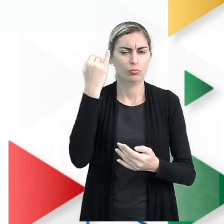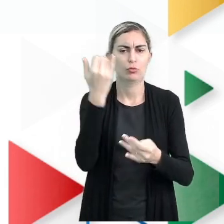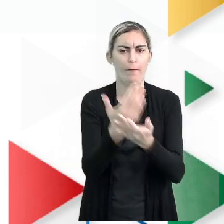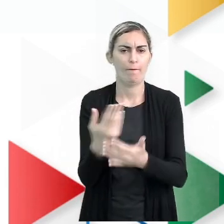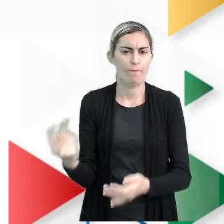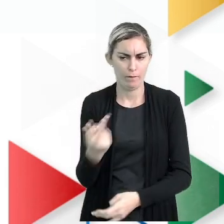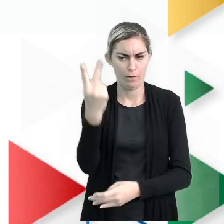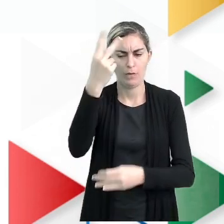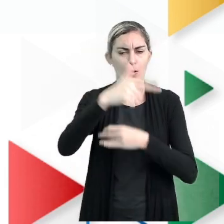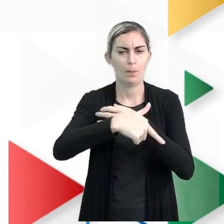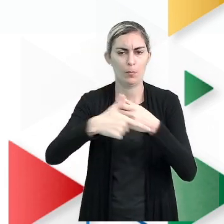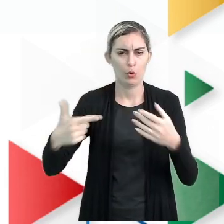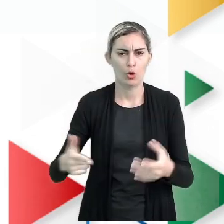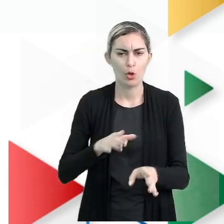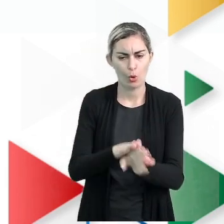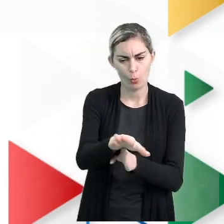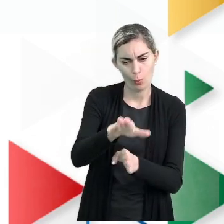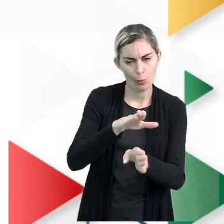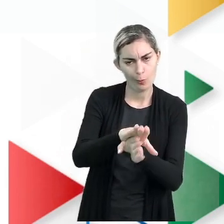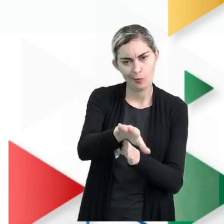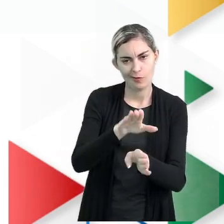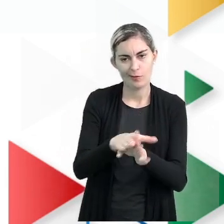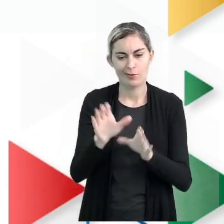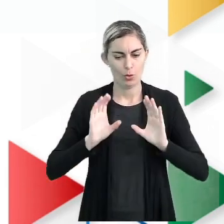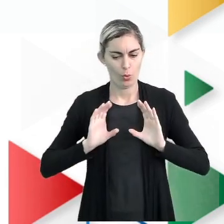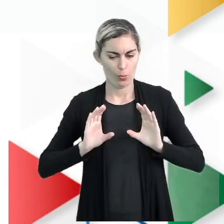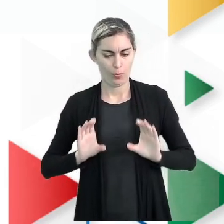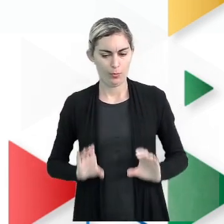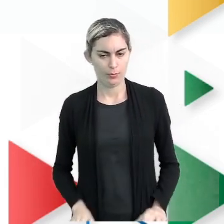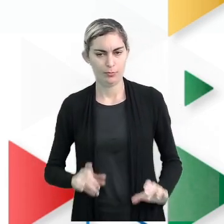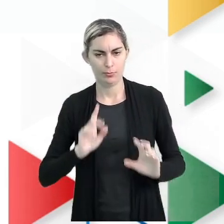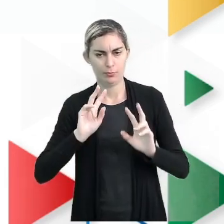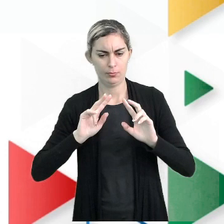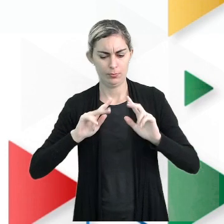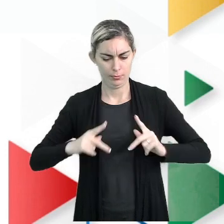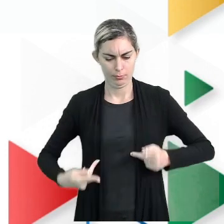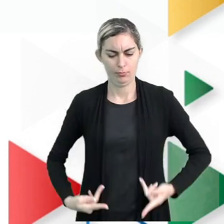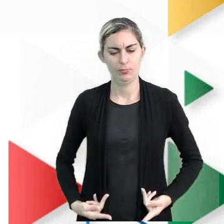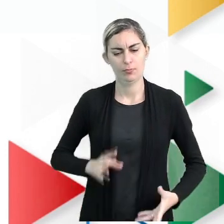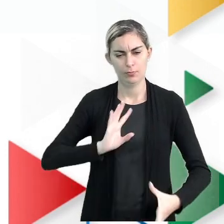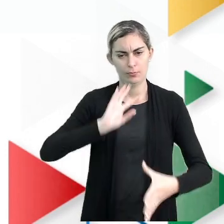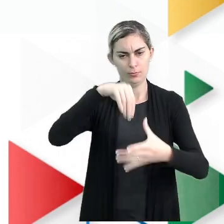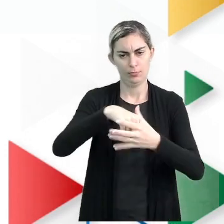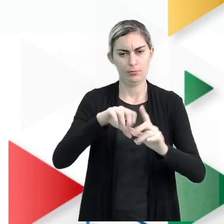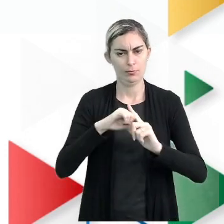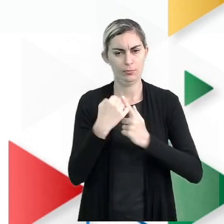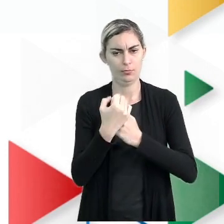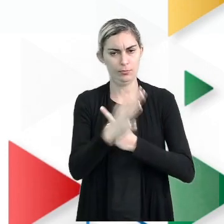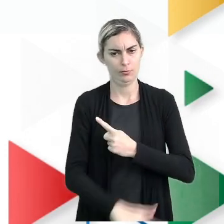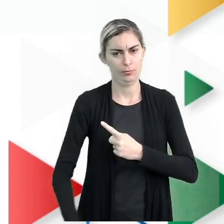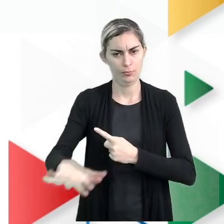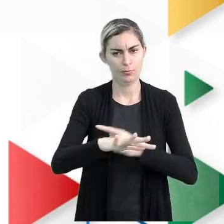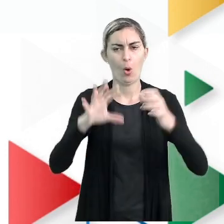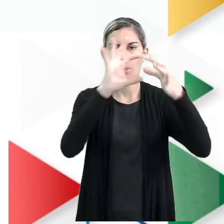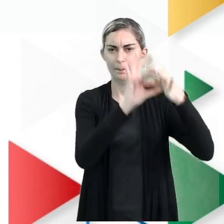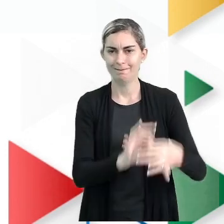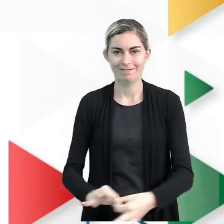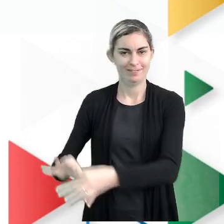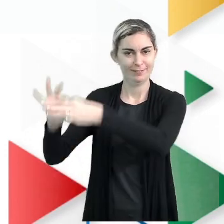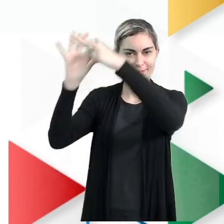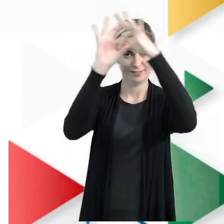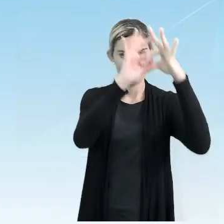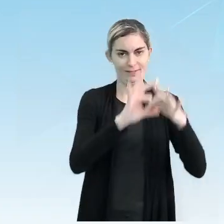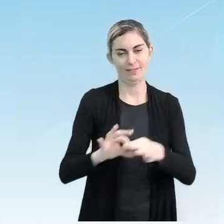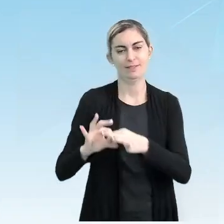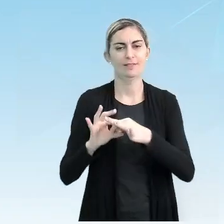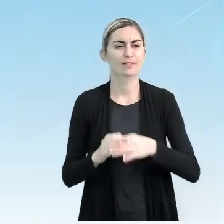valores morais que orientam o comportamento humano em sociedade. É uma questão tipicamente universal, professor. Eu